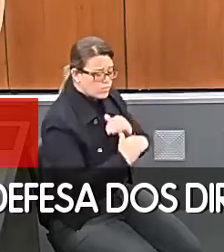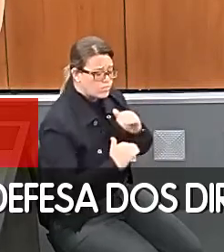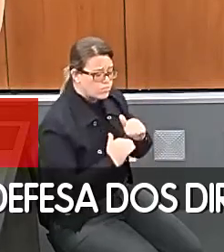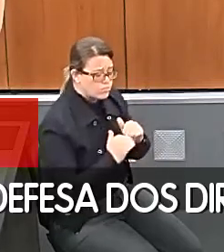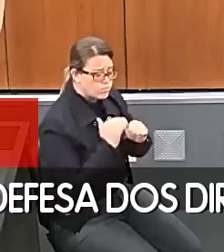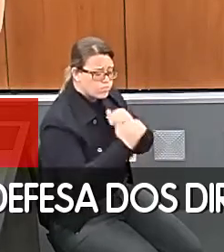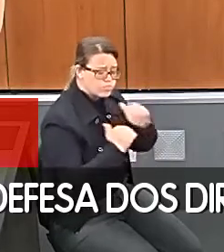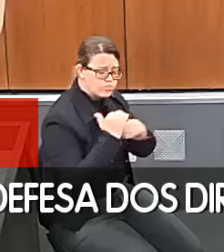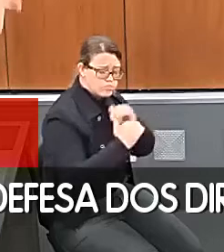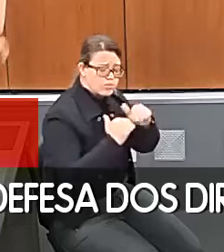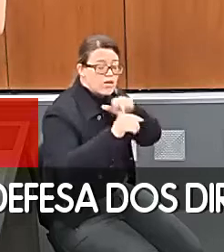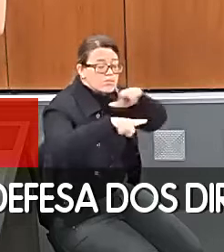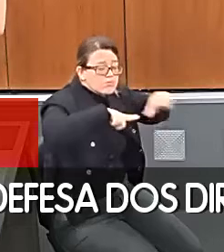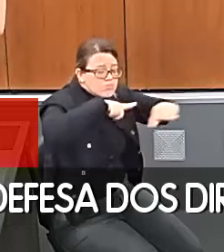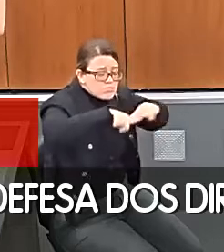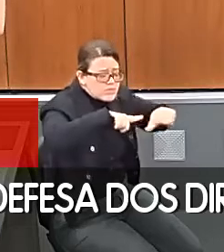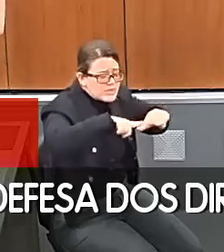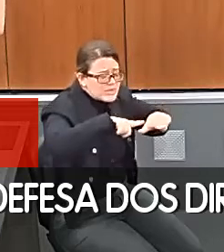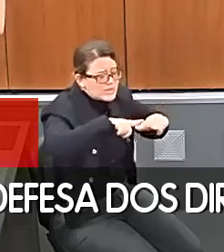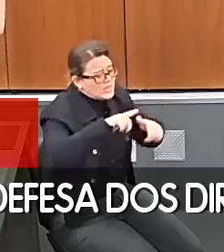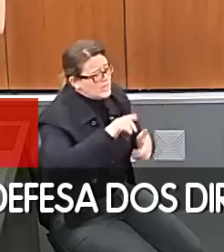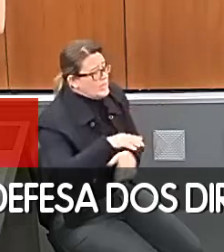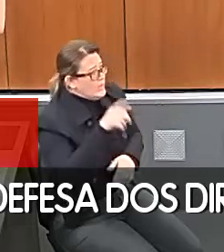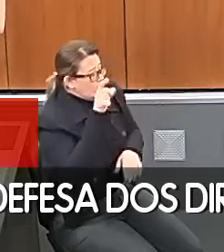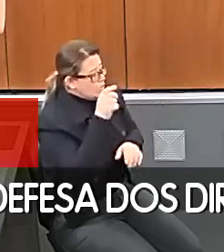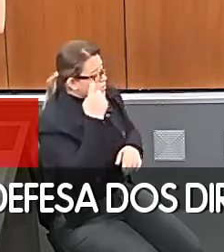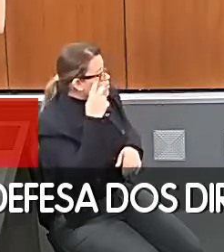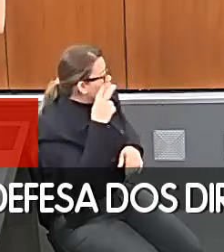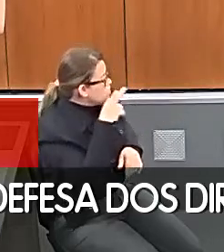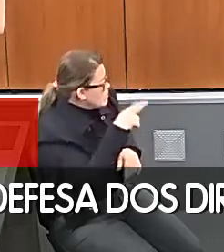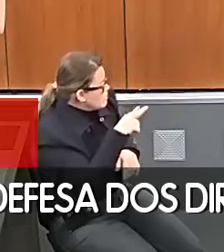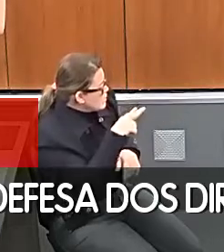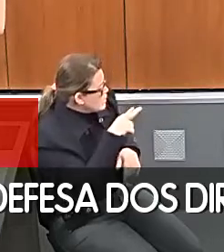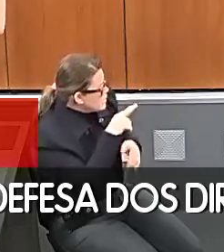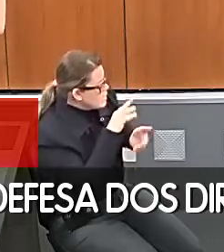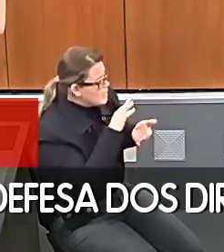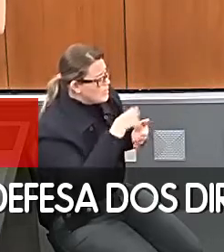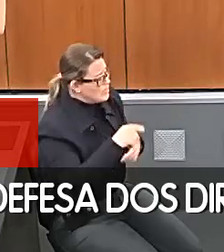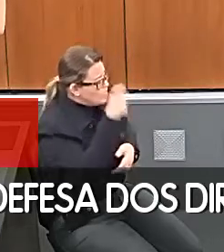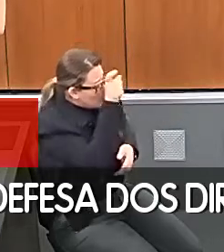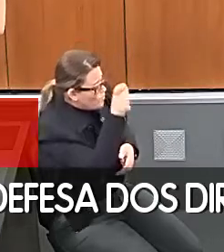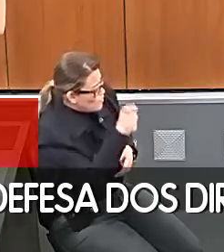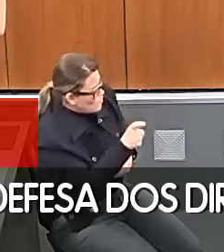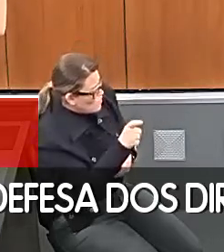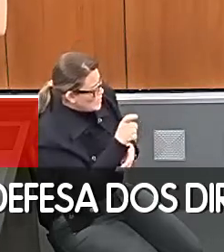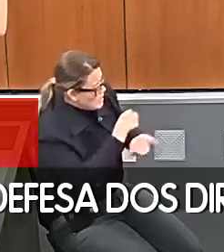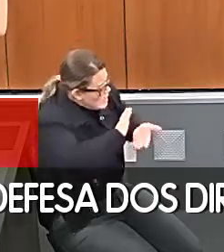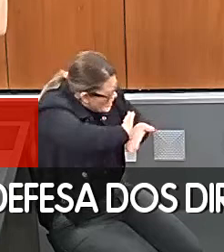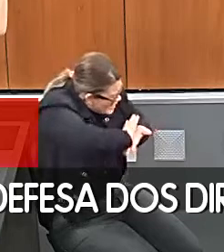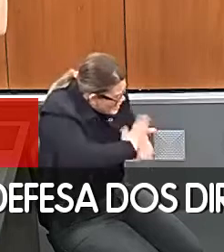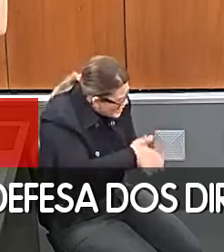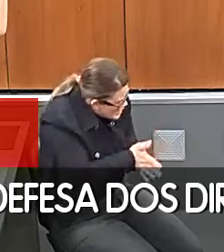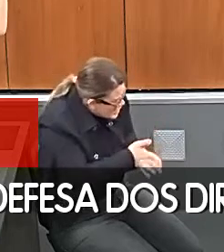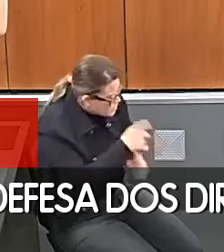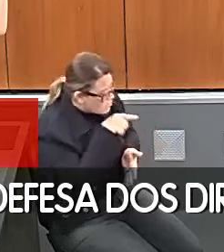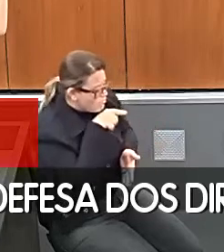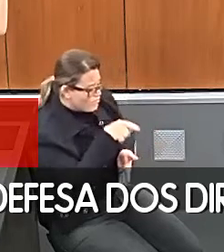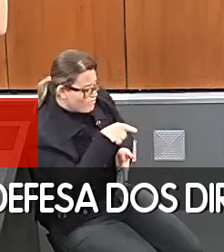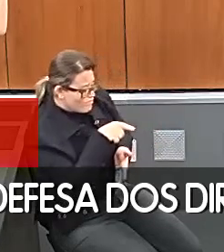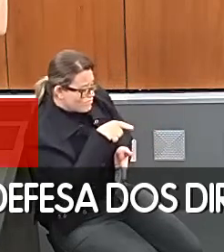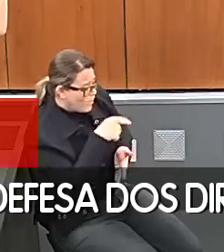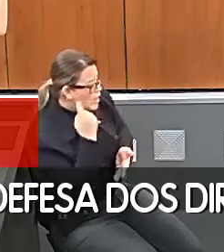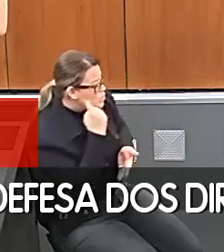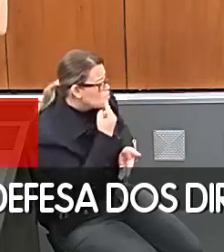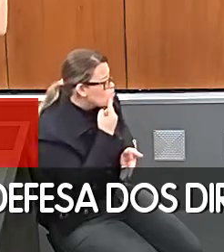e, às vezes, são, às vezes, discriminadas. Tem dificuldade de estar conseguindo um emprego. Então, são... E